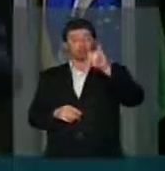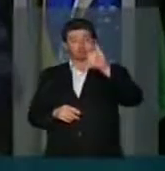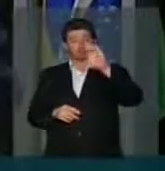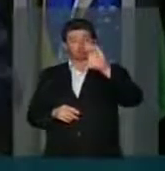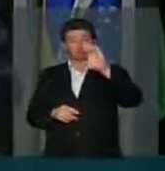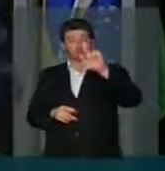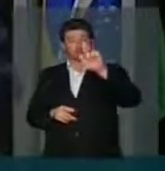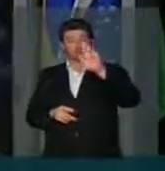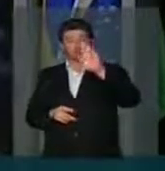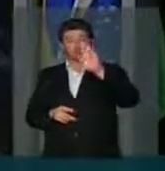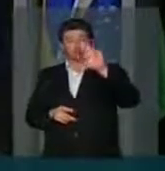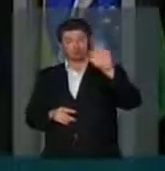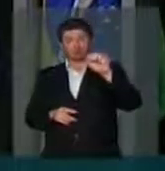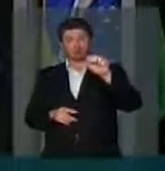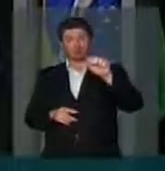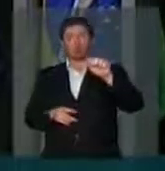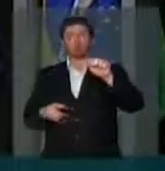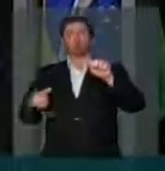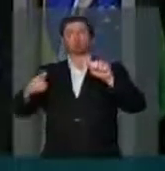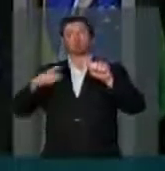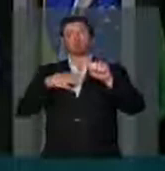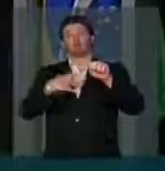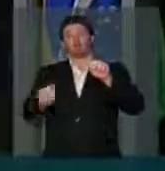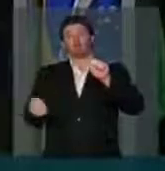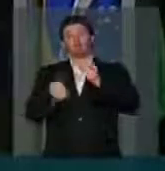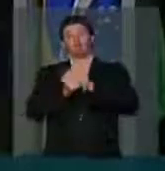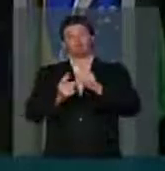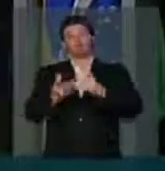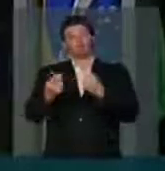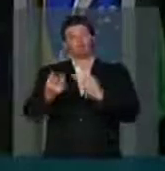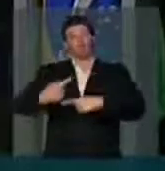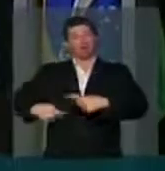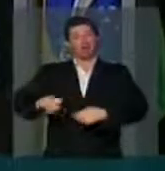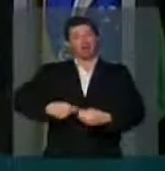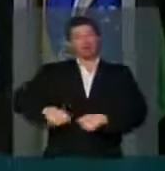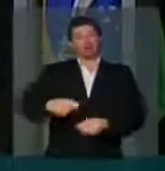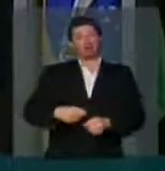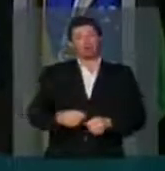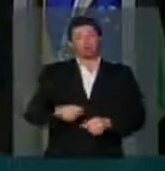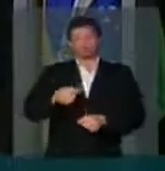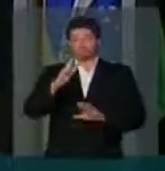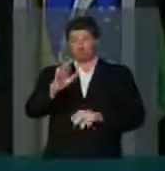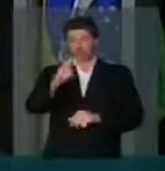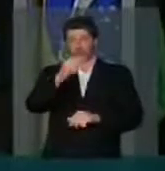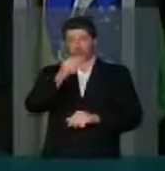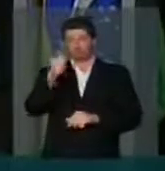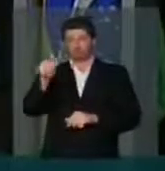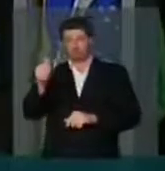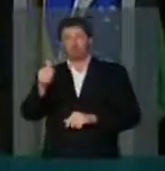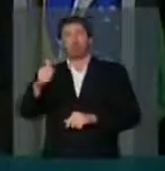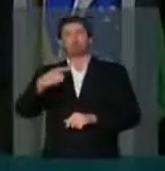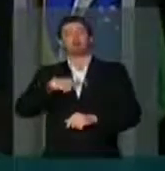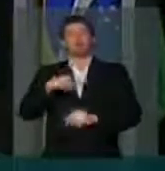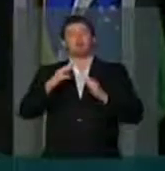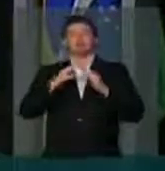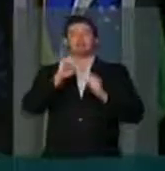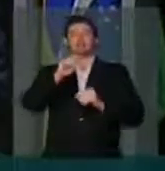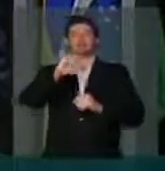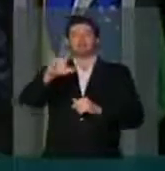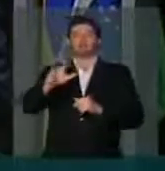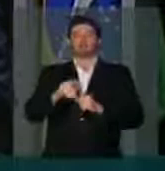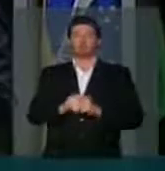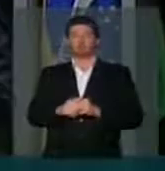filho Monte de Maracutaias. Em 2011, Antônio Palocci, que estava na Casa Civil, deixa o cargo após vir a